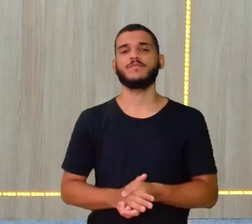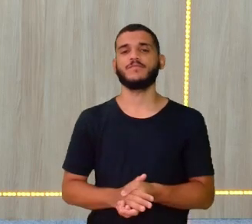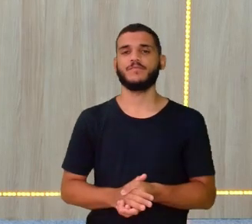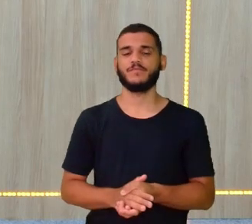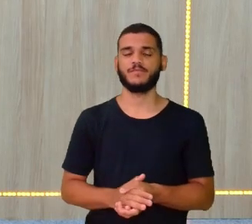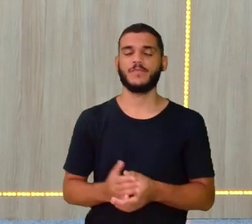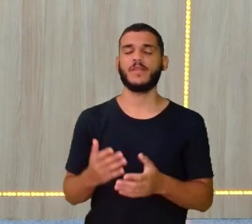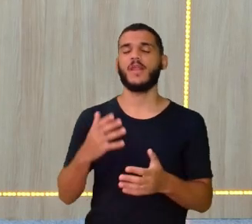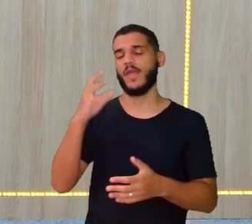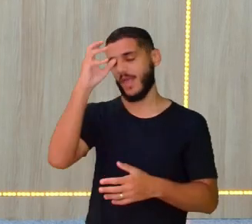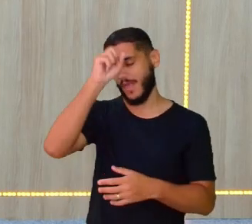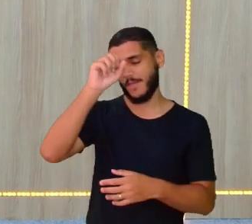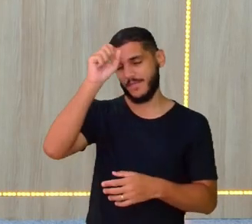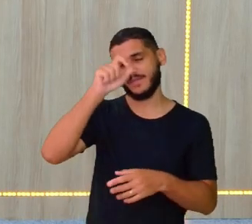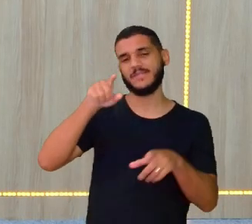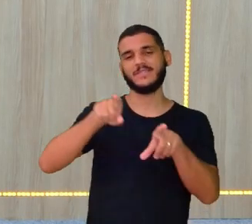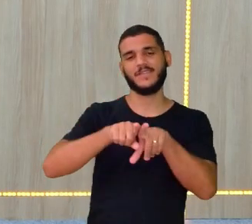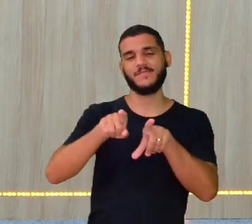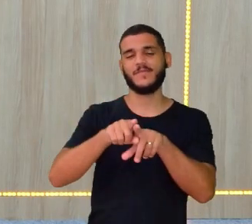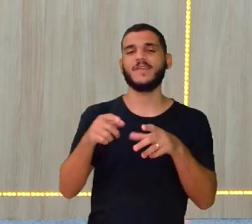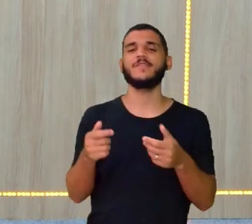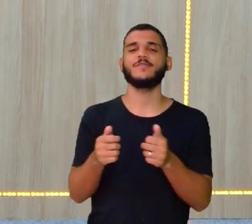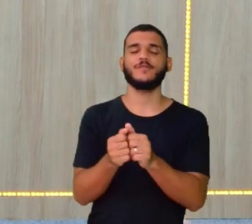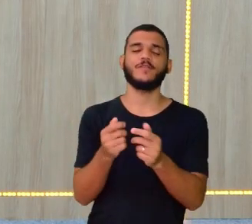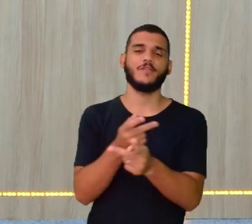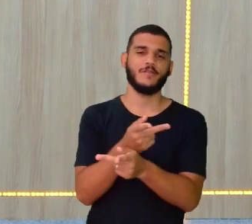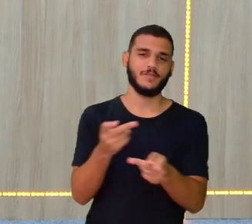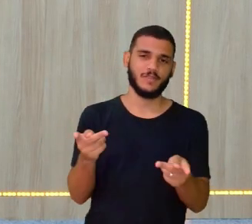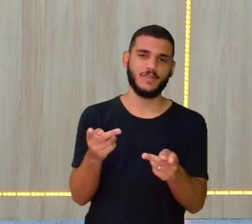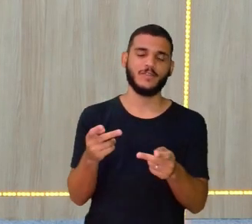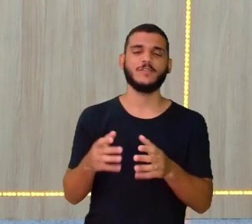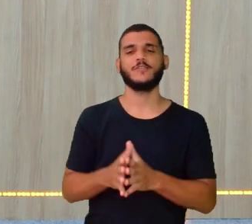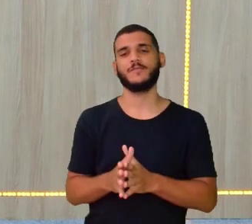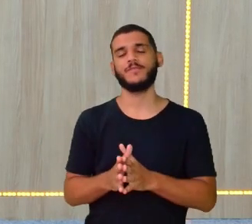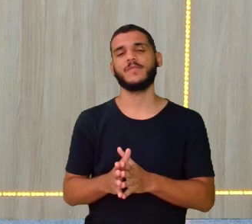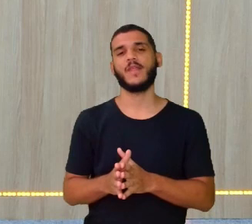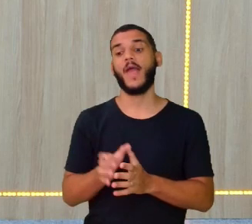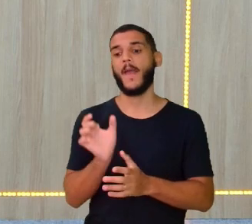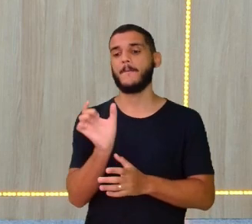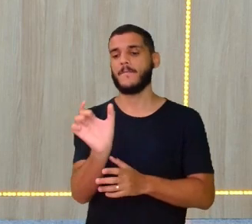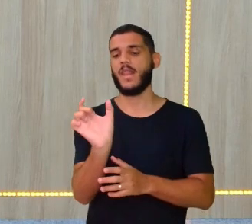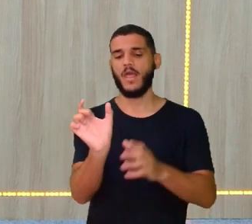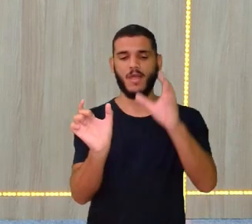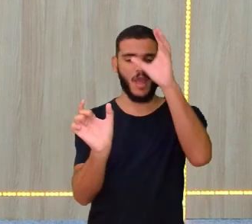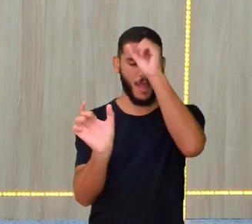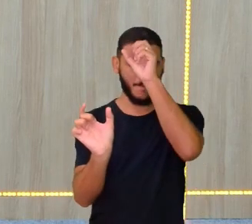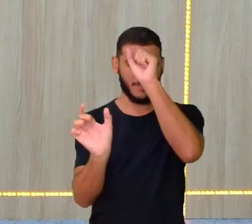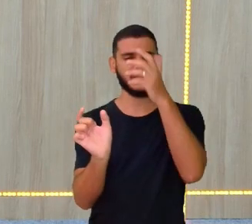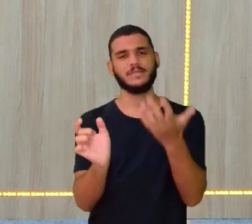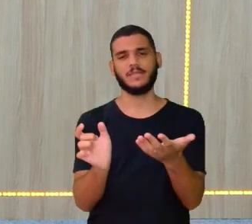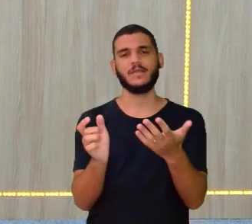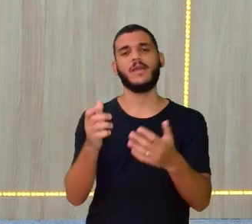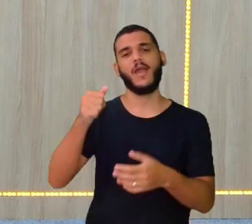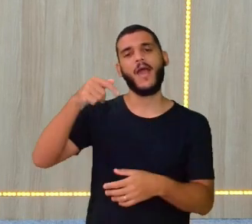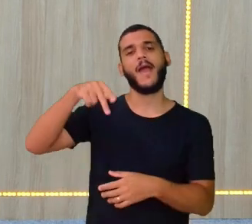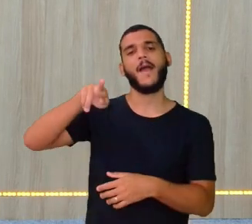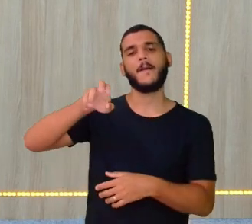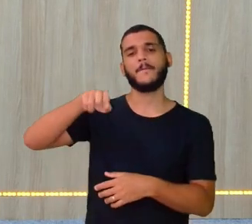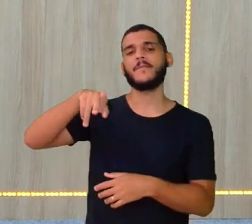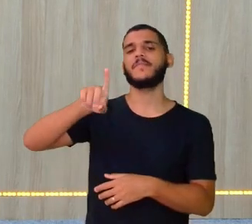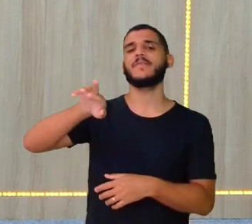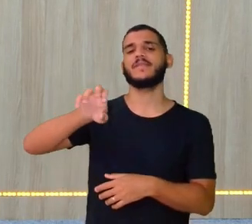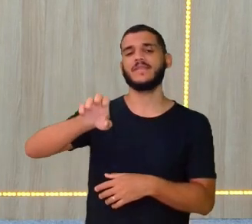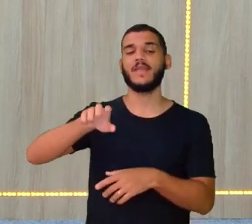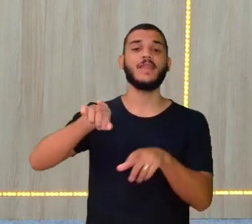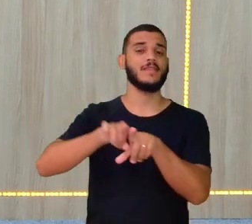é? Aprendendo junto com vocês. Essa palavra aprender, a aprender. Professor, aprende? Aprende sim. Então